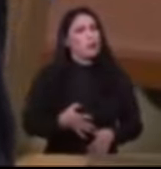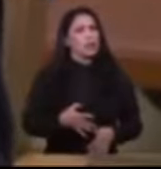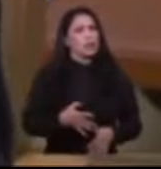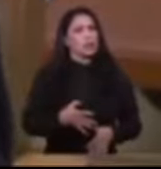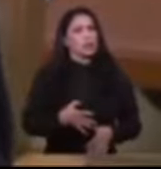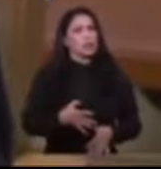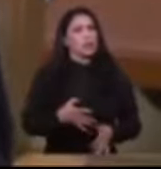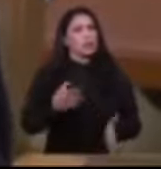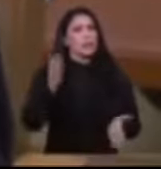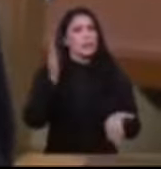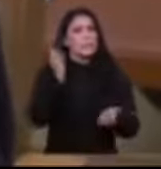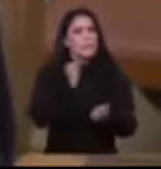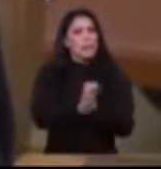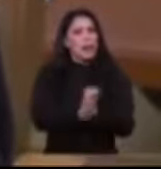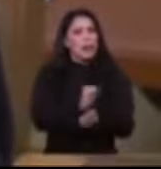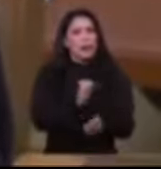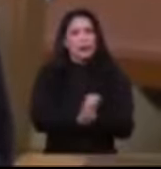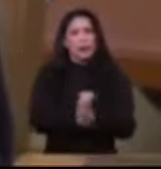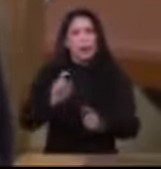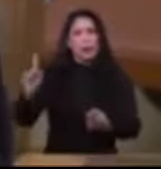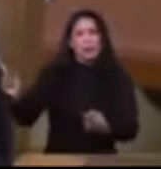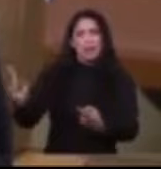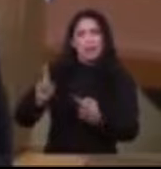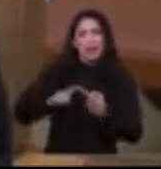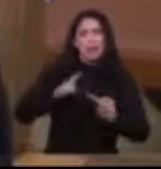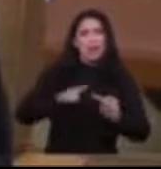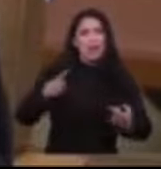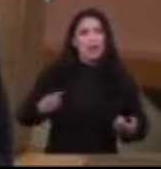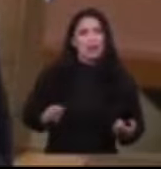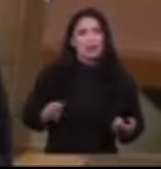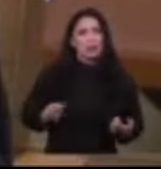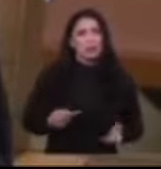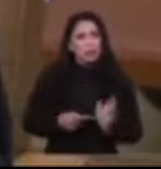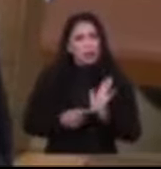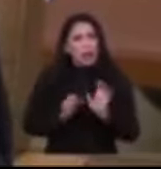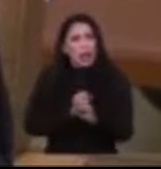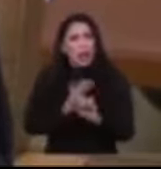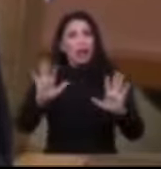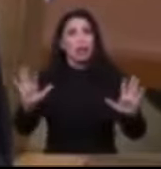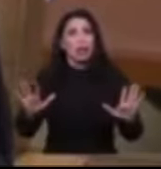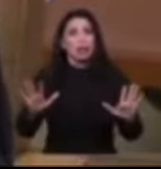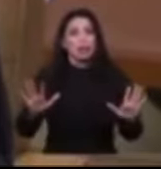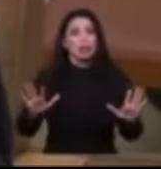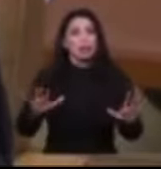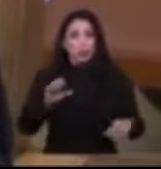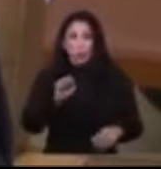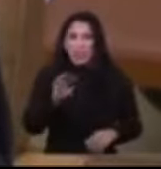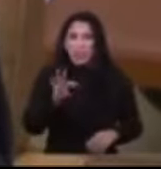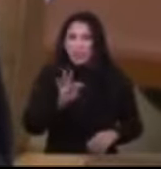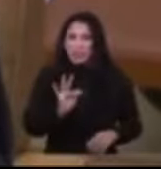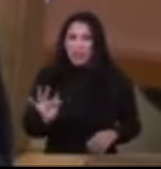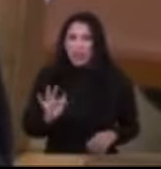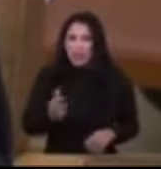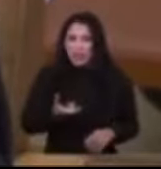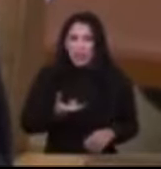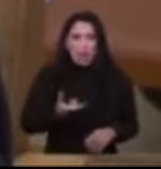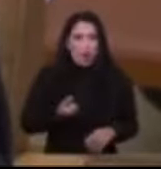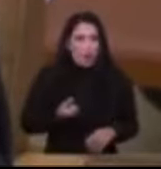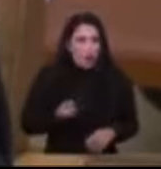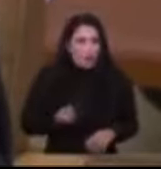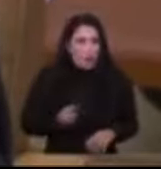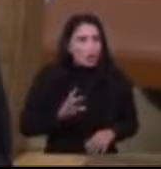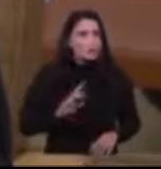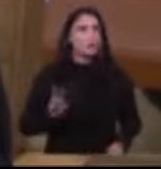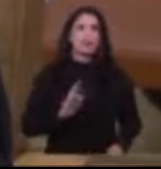tipo de ameaça de maneira muito clara. Esta casa não é composta por covardes.